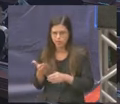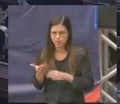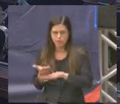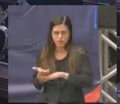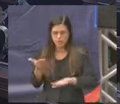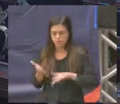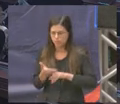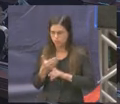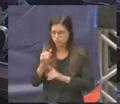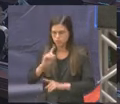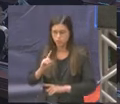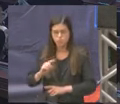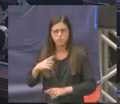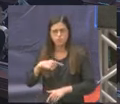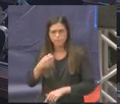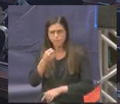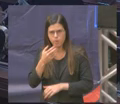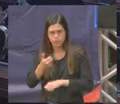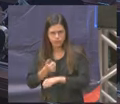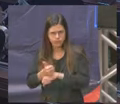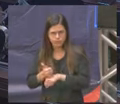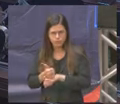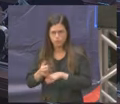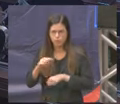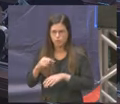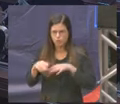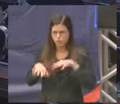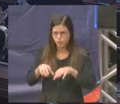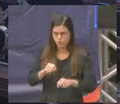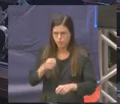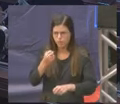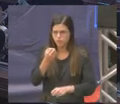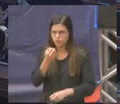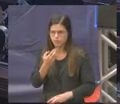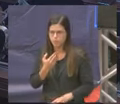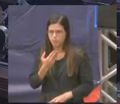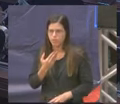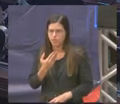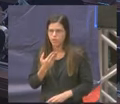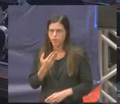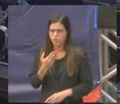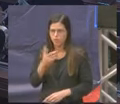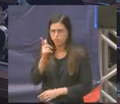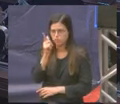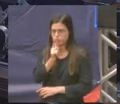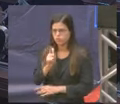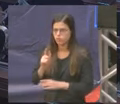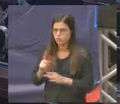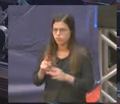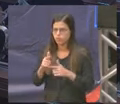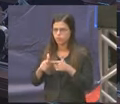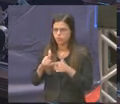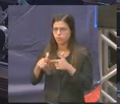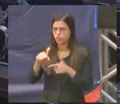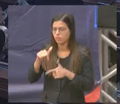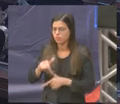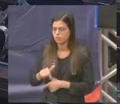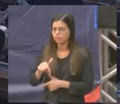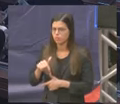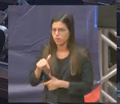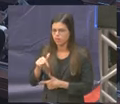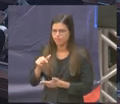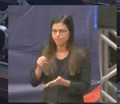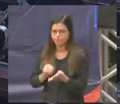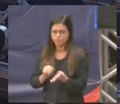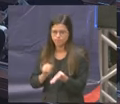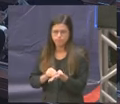profissionais aqui. Nós formamos muito bem quem a gente consegue formar. O problema é que é insuficiente a história toda, mas que a